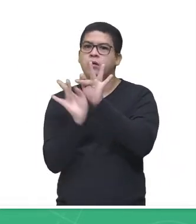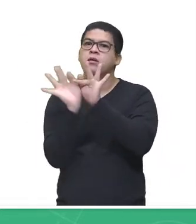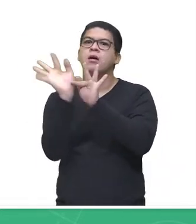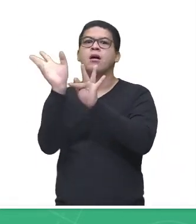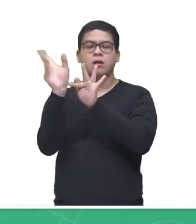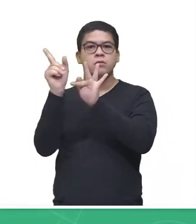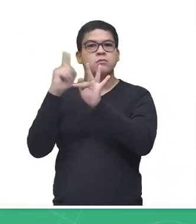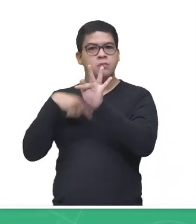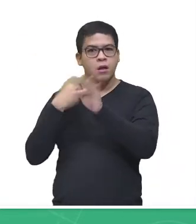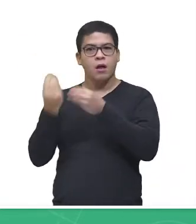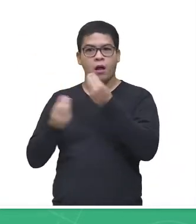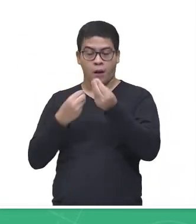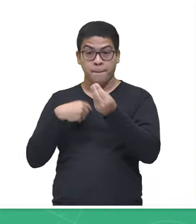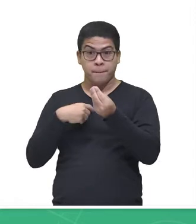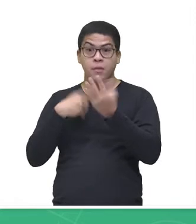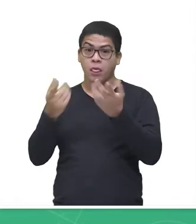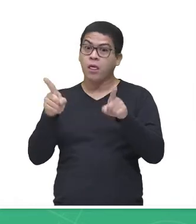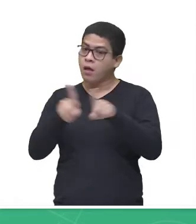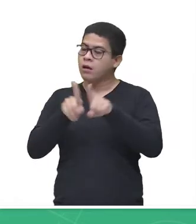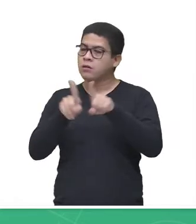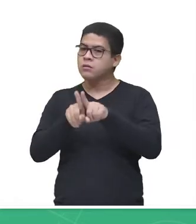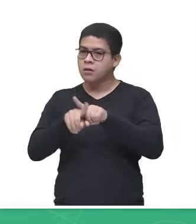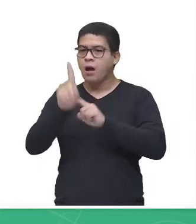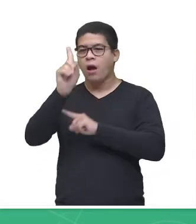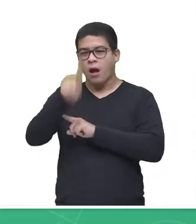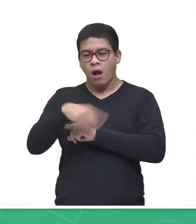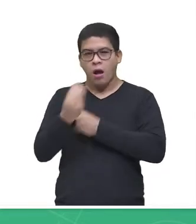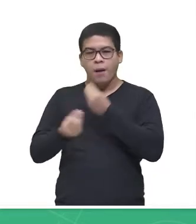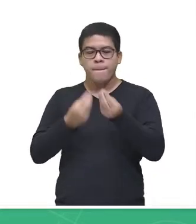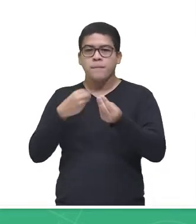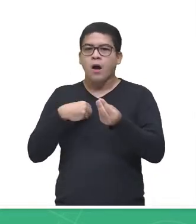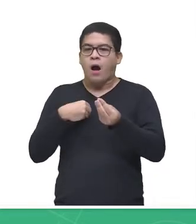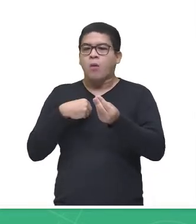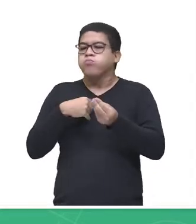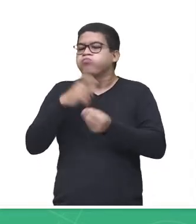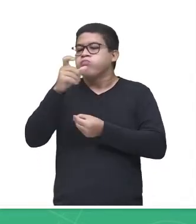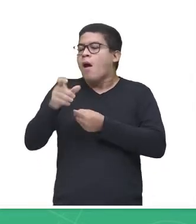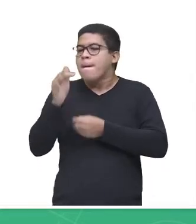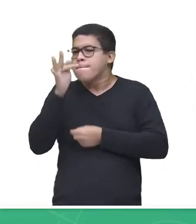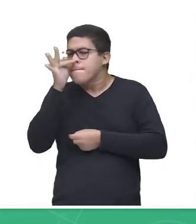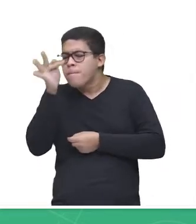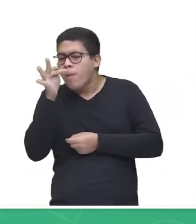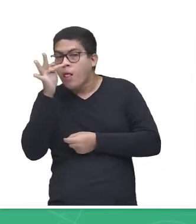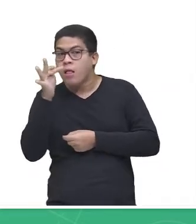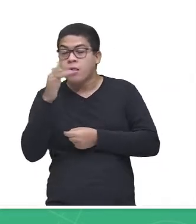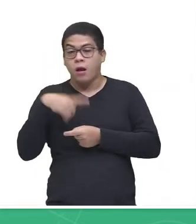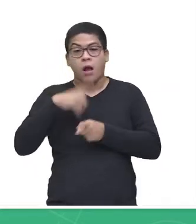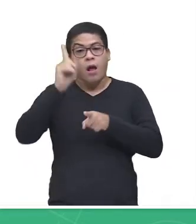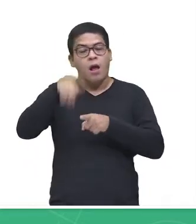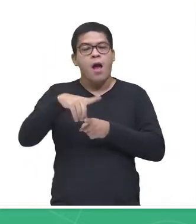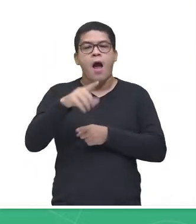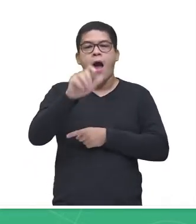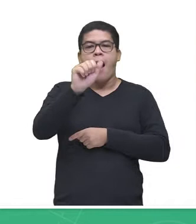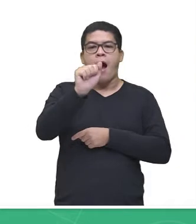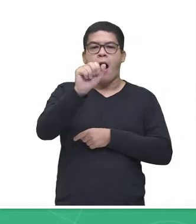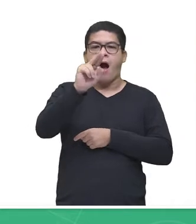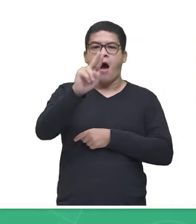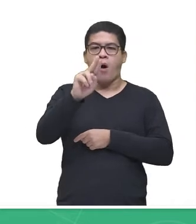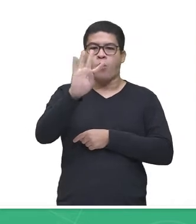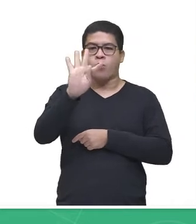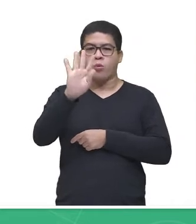plantas, né, na verdade pelos seres que são autotróficos, que realizam a fotossíntese, o que não acontece com a célula